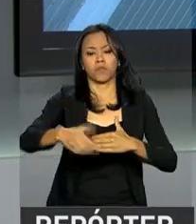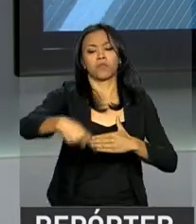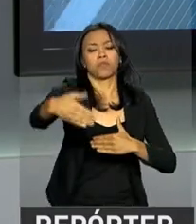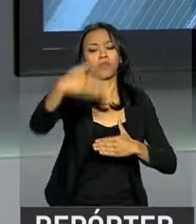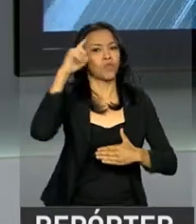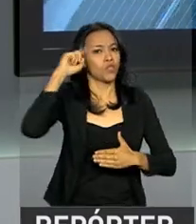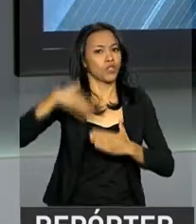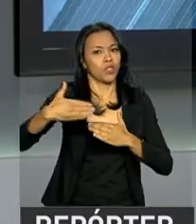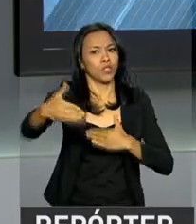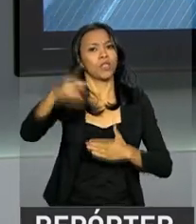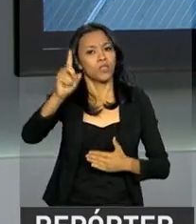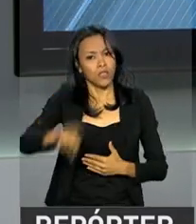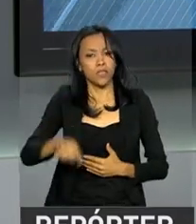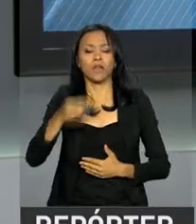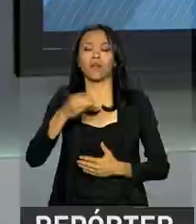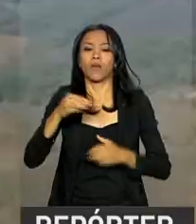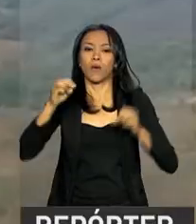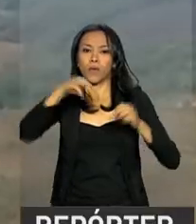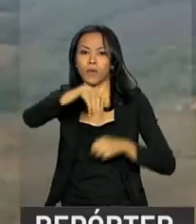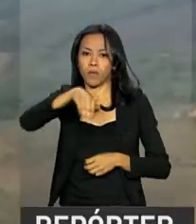ministério do meio ambiente